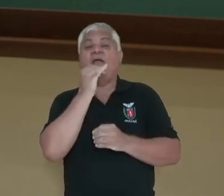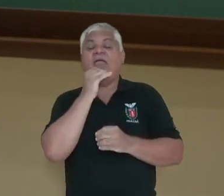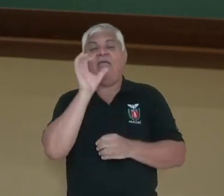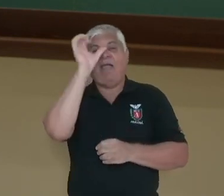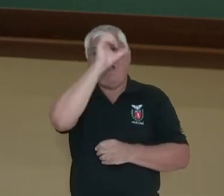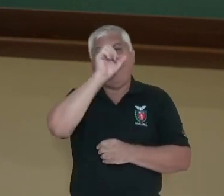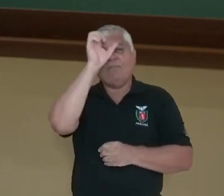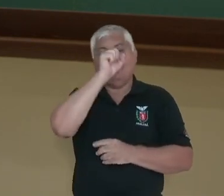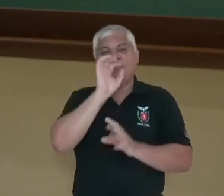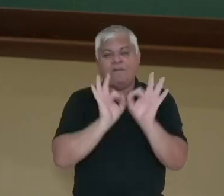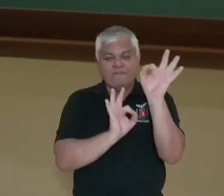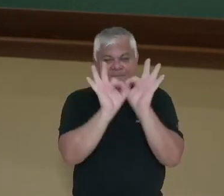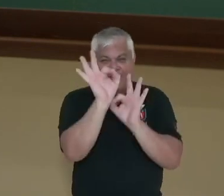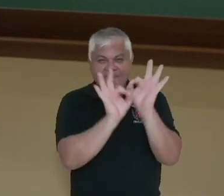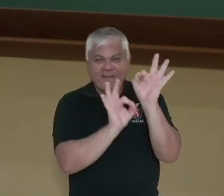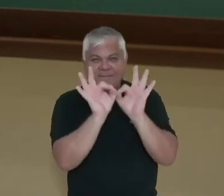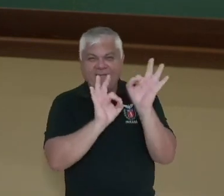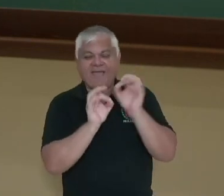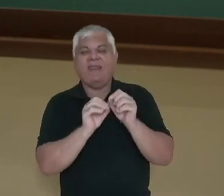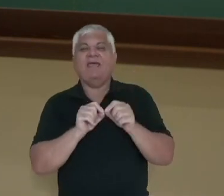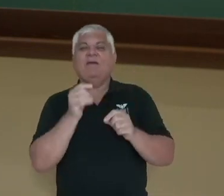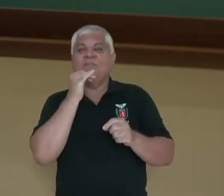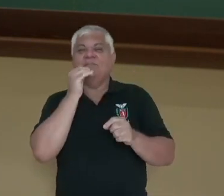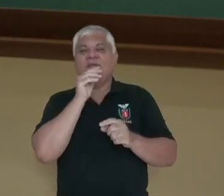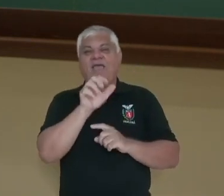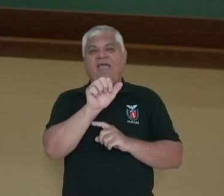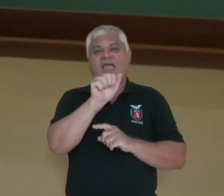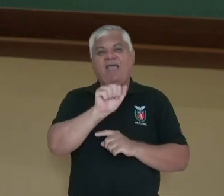a construir uma matriz através da sua